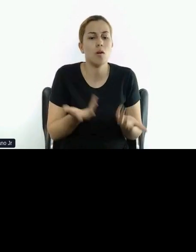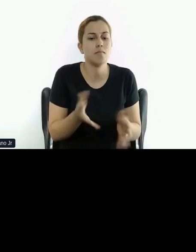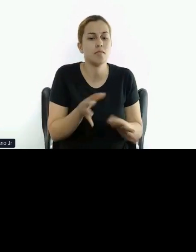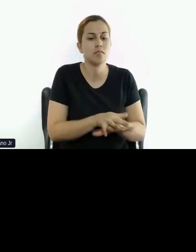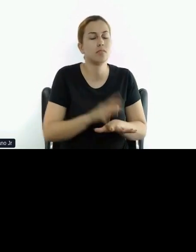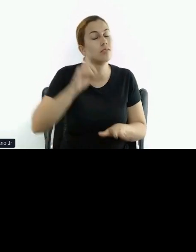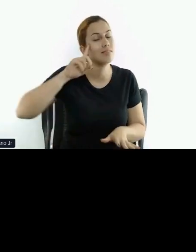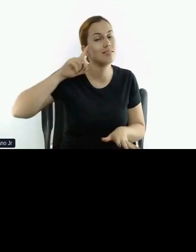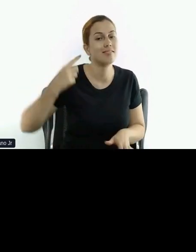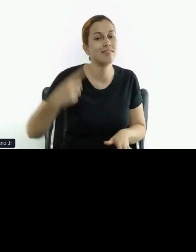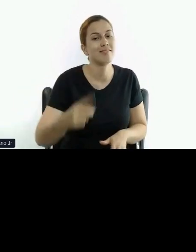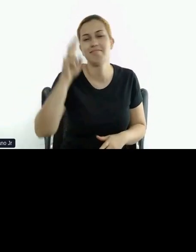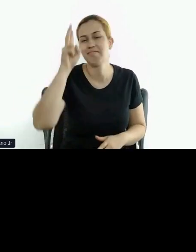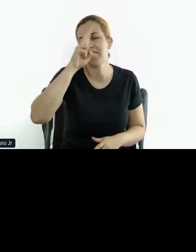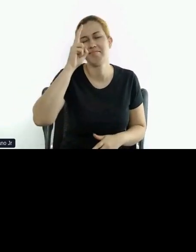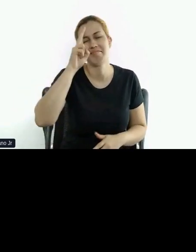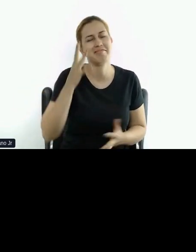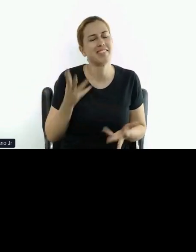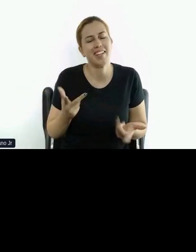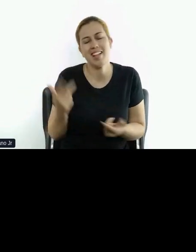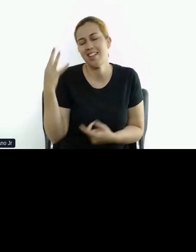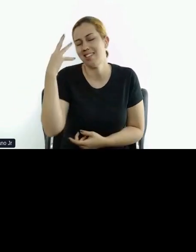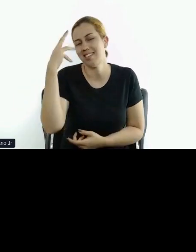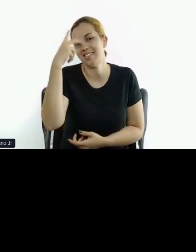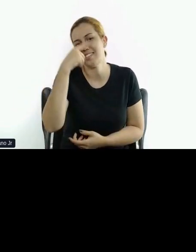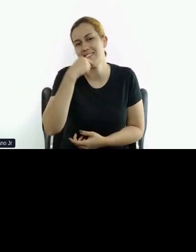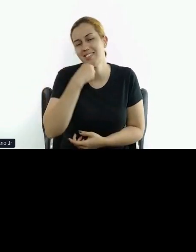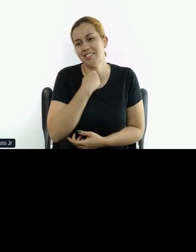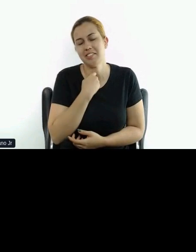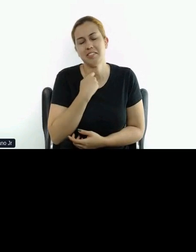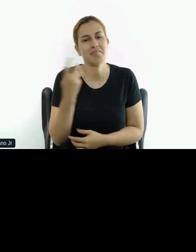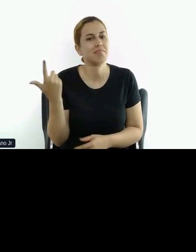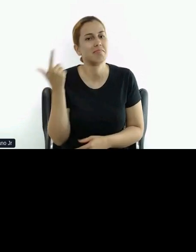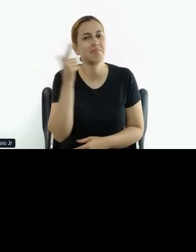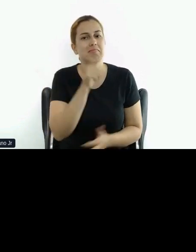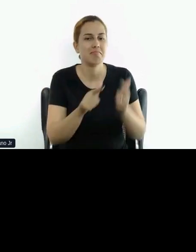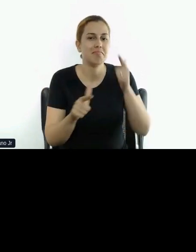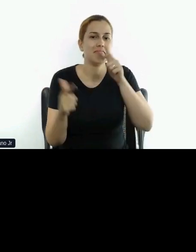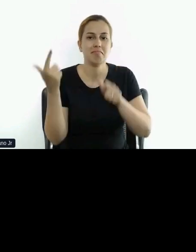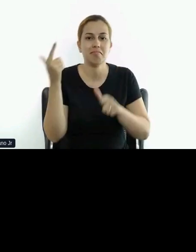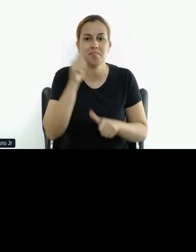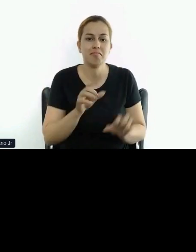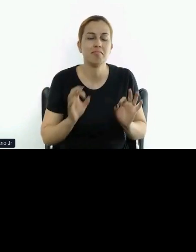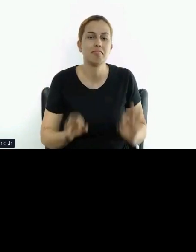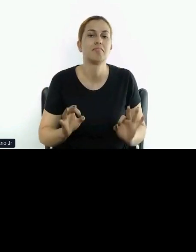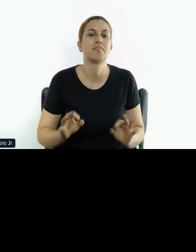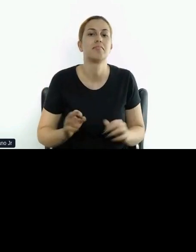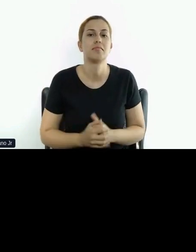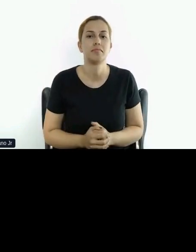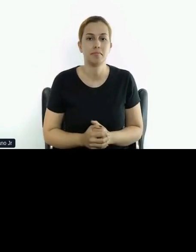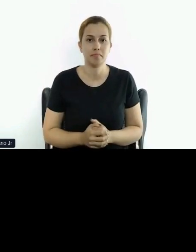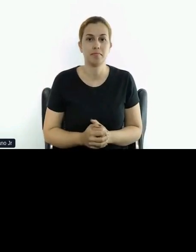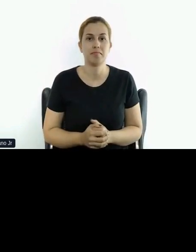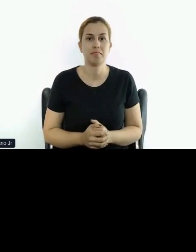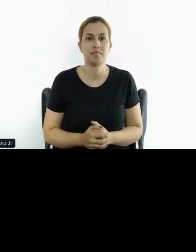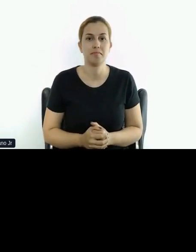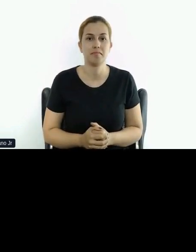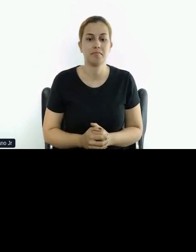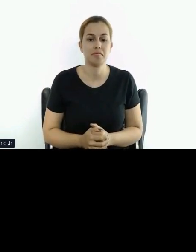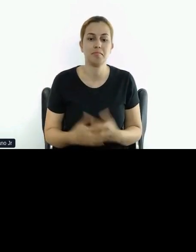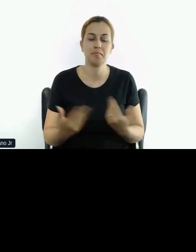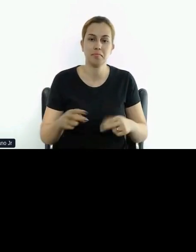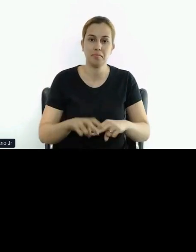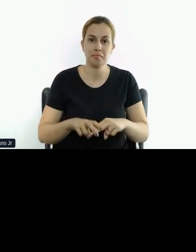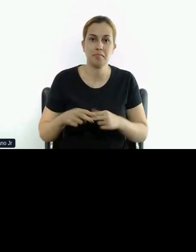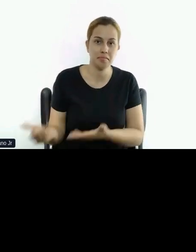traz histórias lindas, maravilhosas de superação, de conquistas, e de realmente inclusão. Por isso que ela foi chamada para cá, mas se ela está